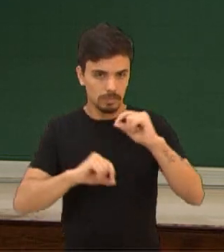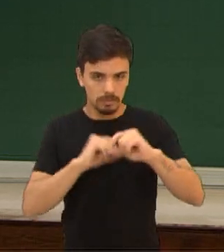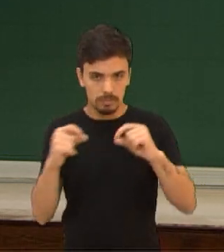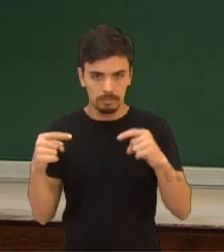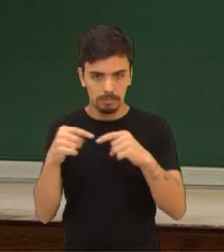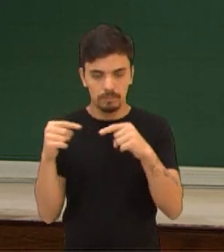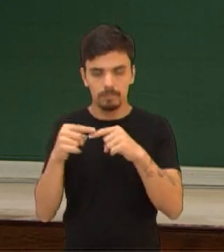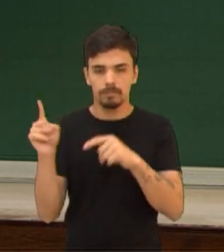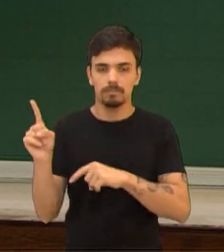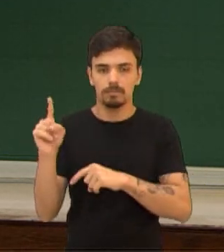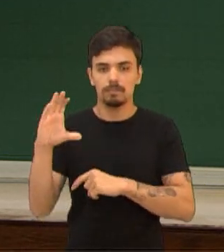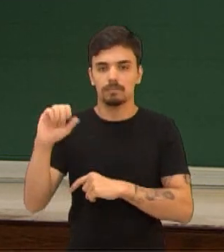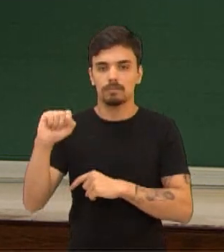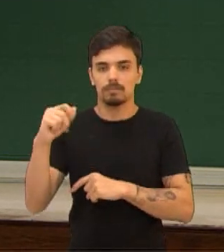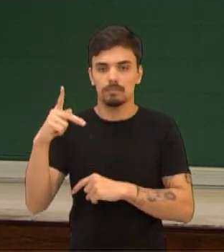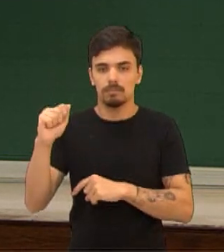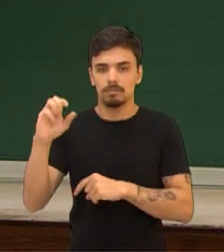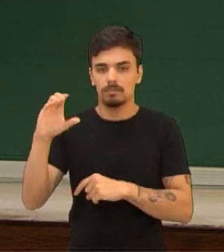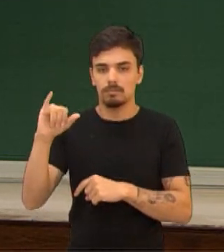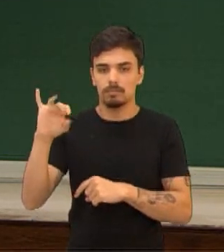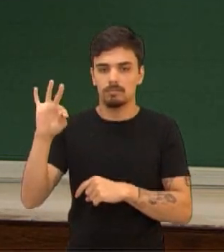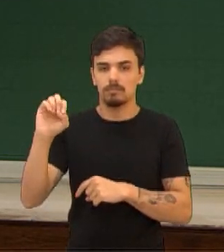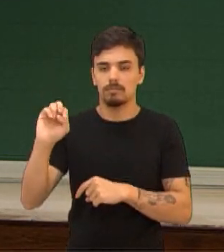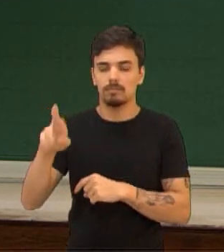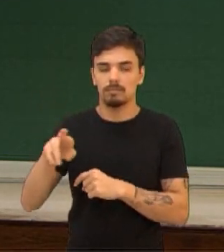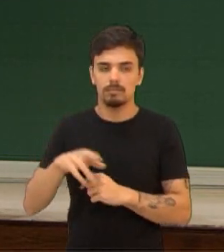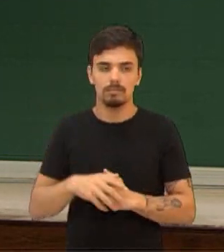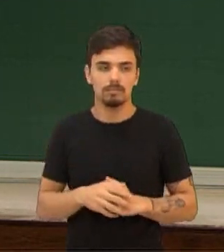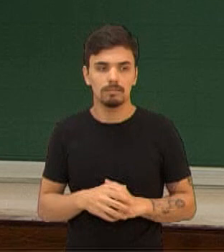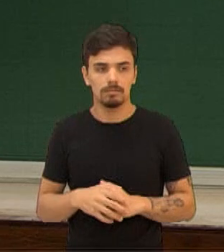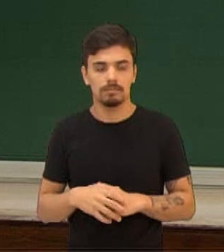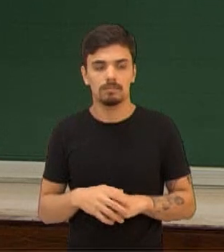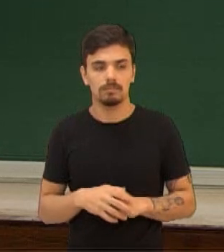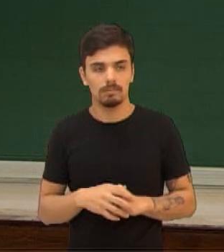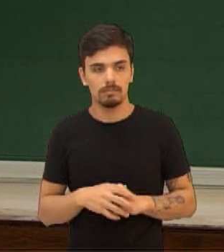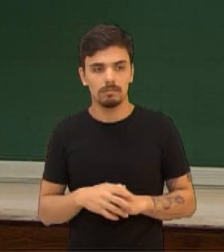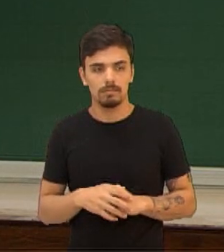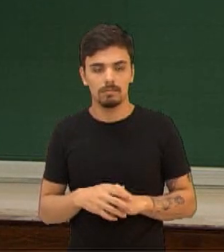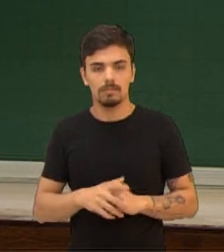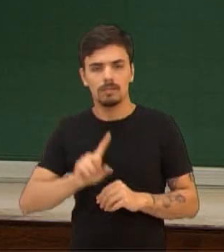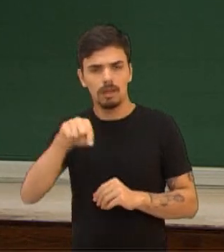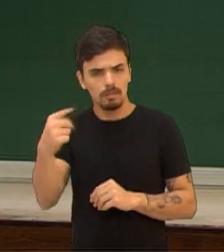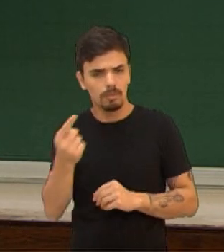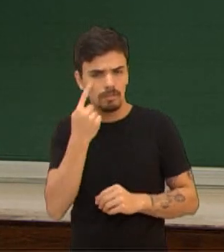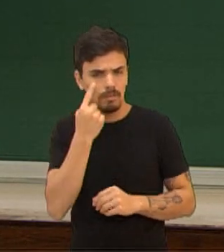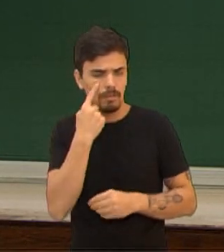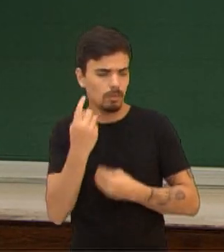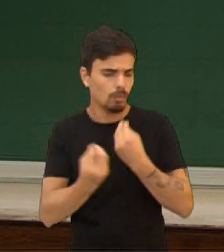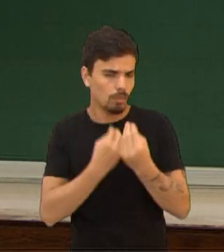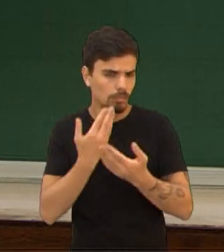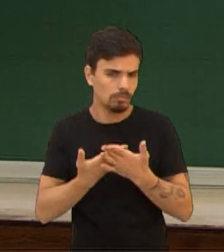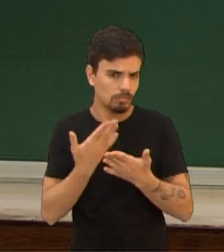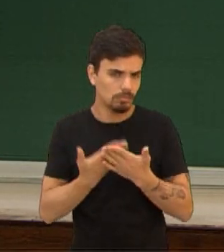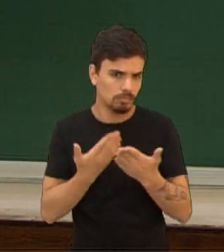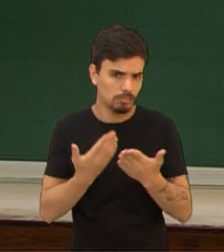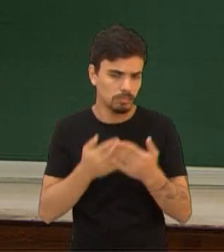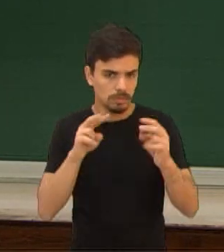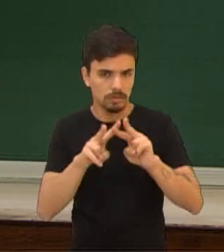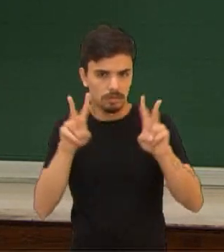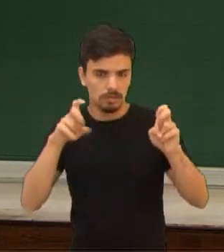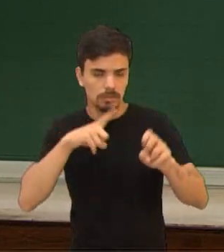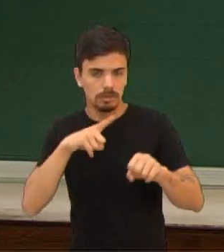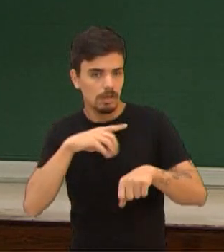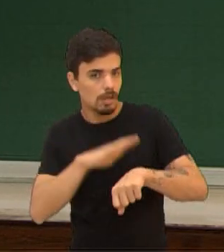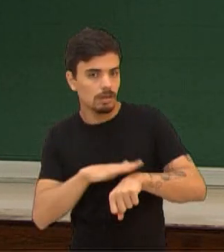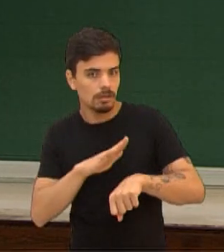capacitor. Tá? Essa tensão, a gente vai ver aí, a gente vai estudar agora, que existe um